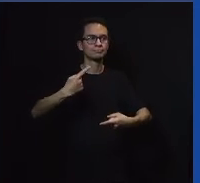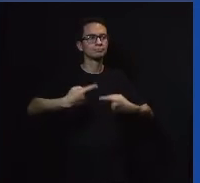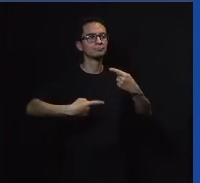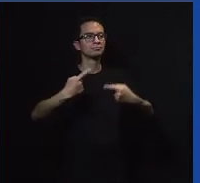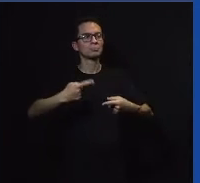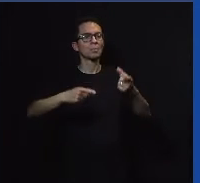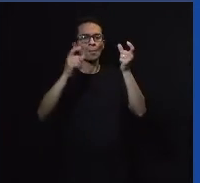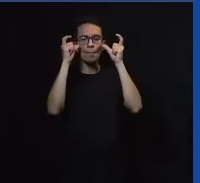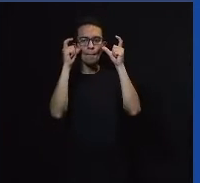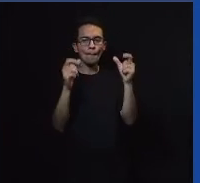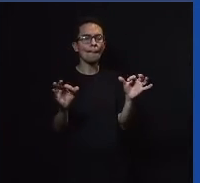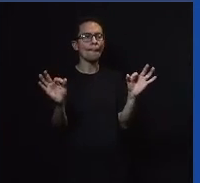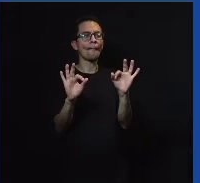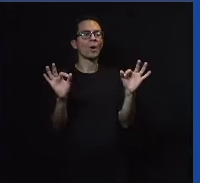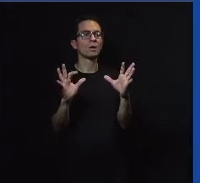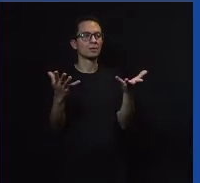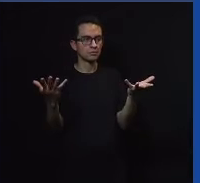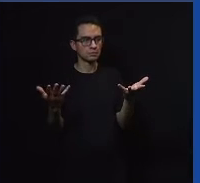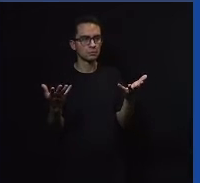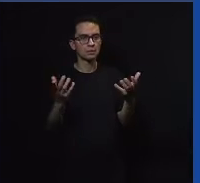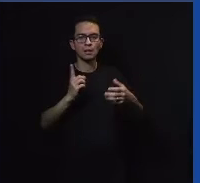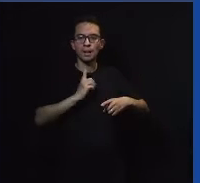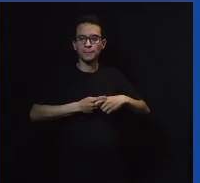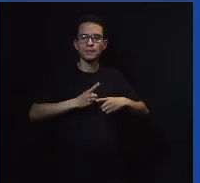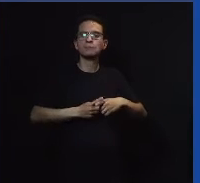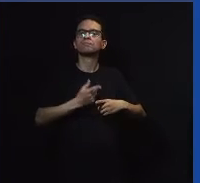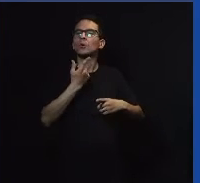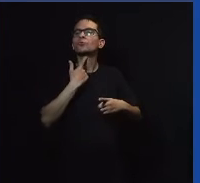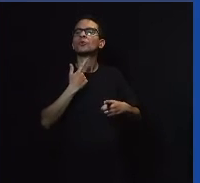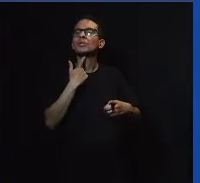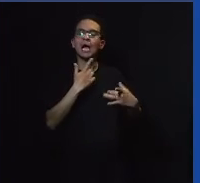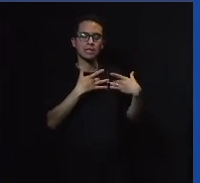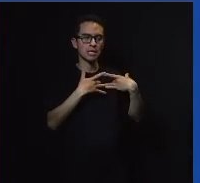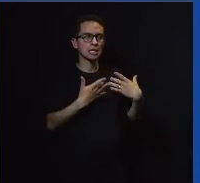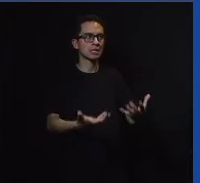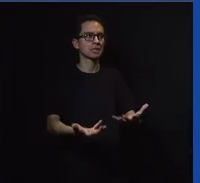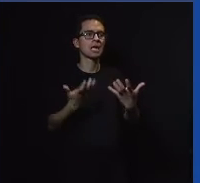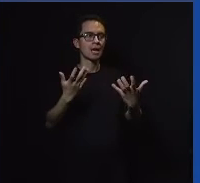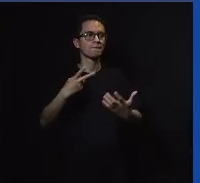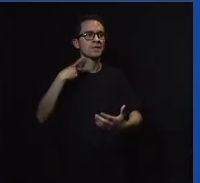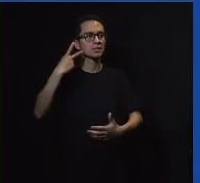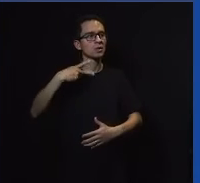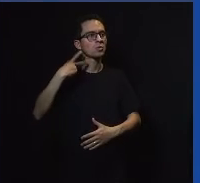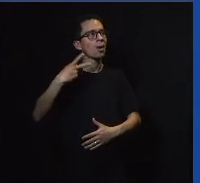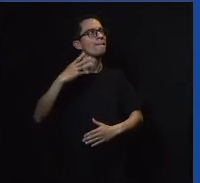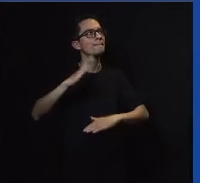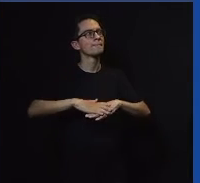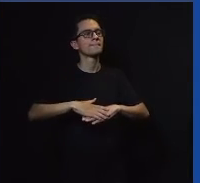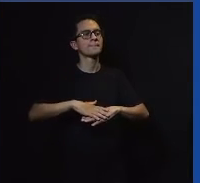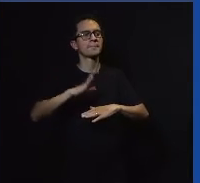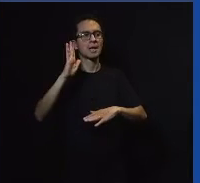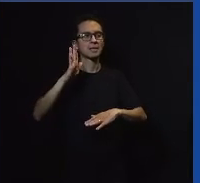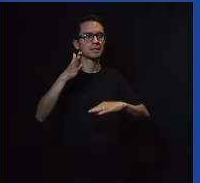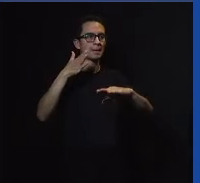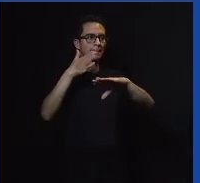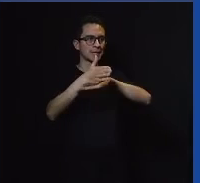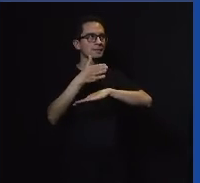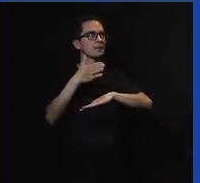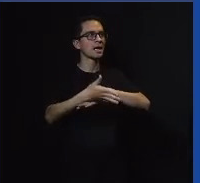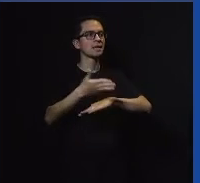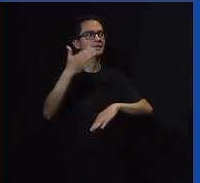agora está pensando, de repente, até em se candidatar a vereador ou não, ou pelo menos participar mais. Quer dizer, não foi porque a gente